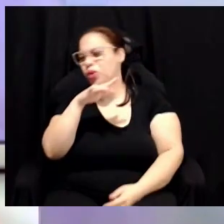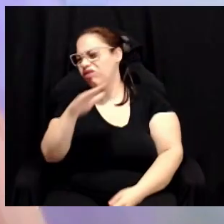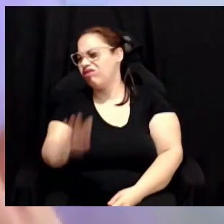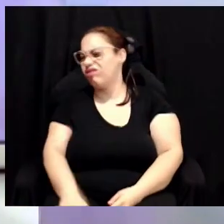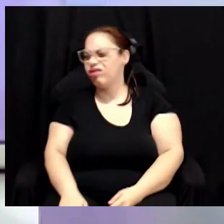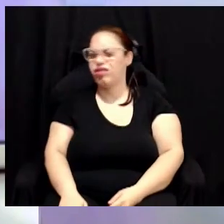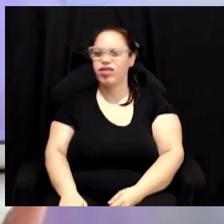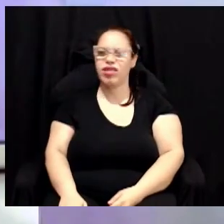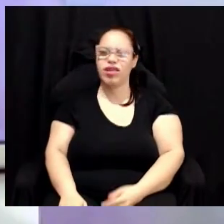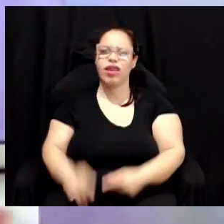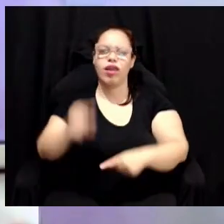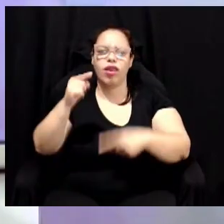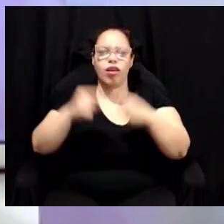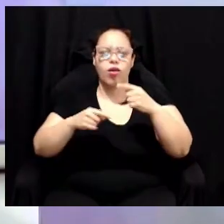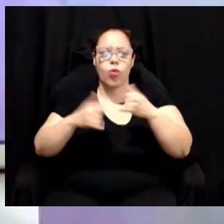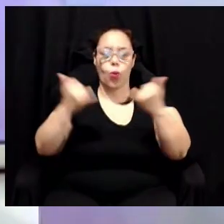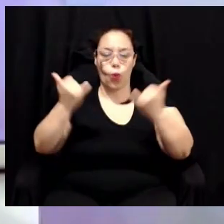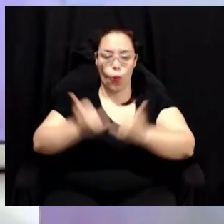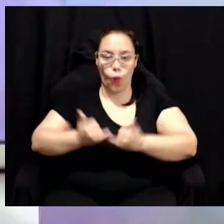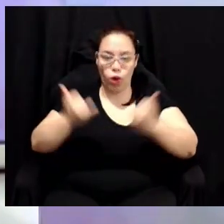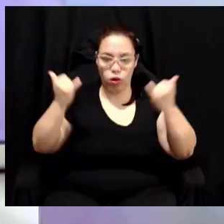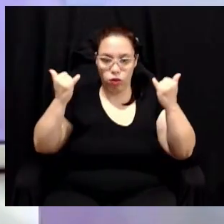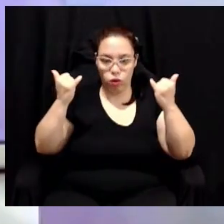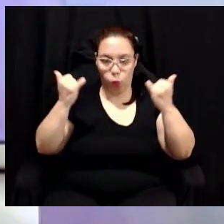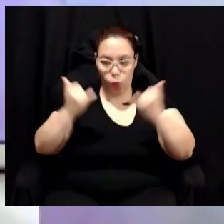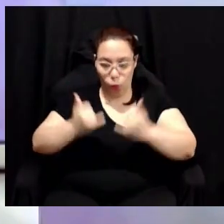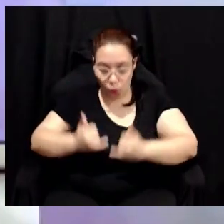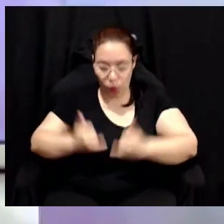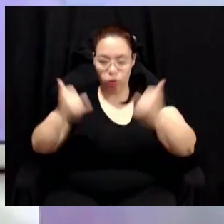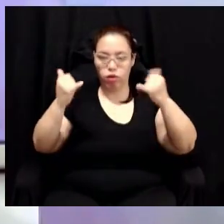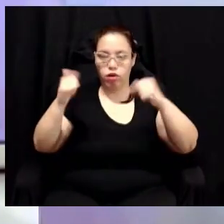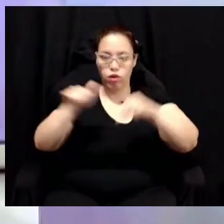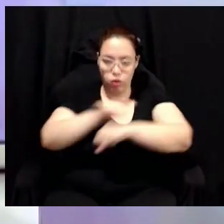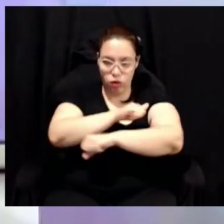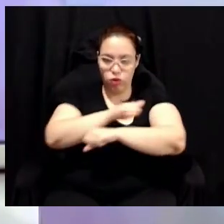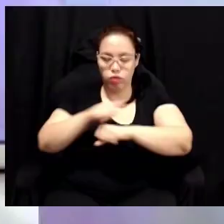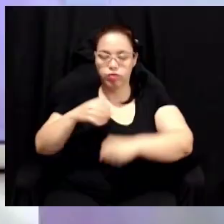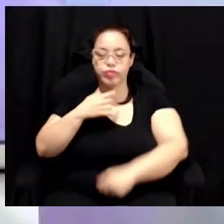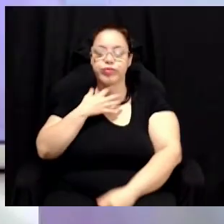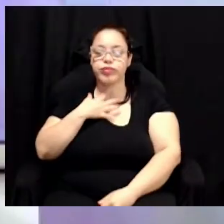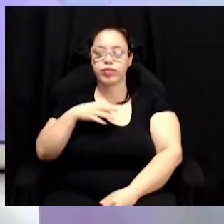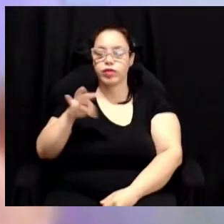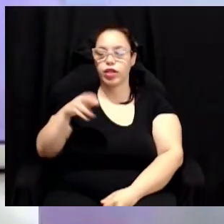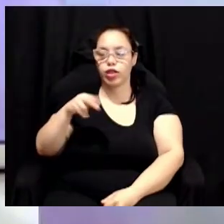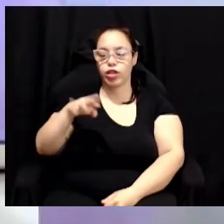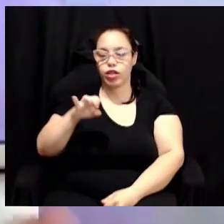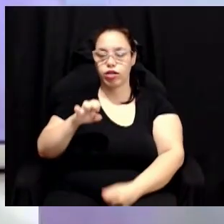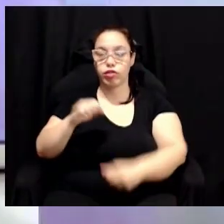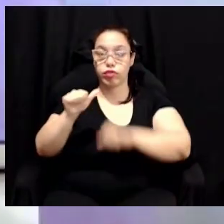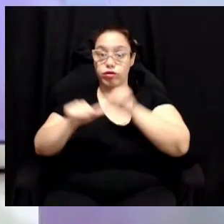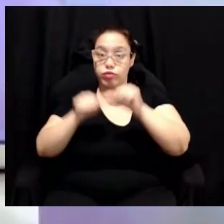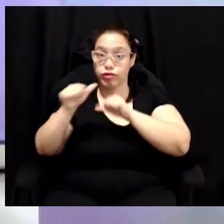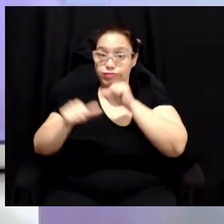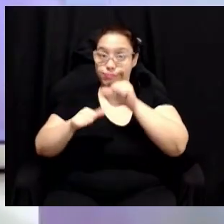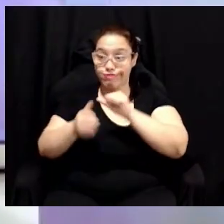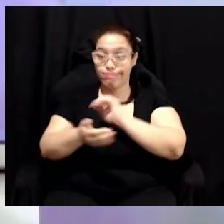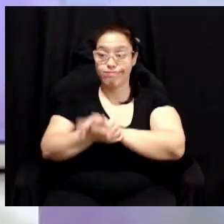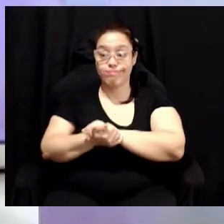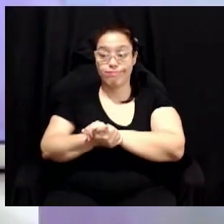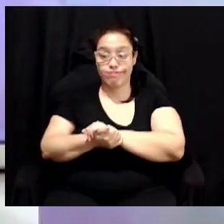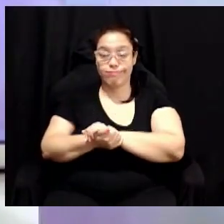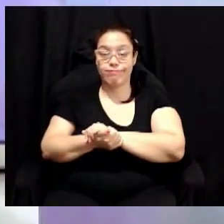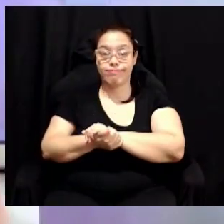começam a ter oscilação de peso, o metabolismo fica alterado porque o hormônio da tireoide também altera. E, além dessas alterações